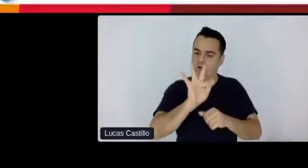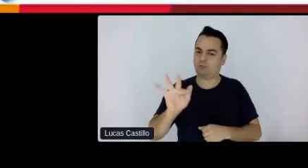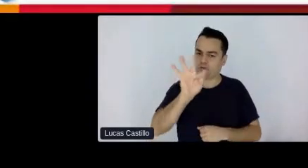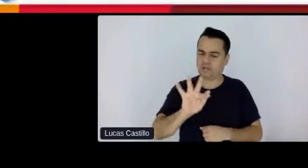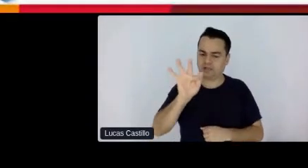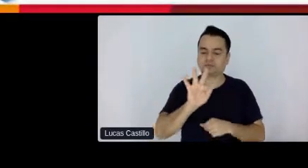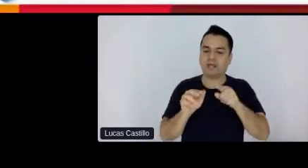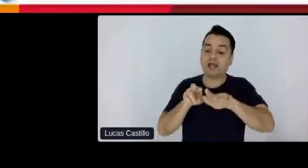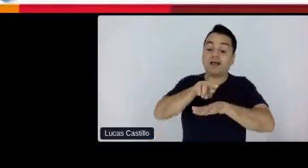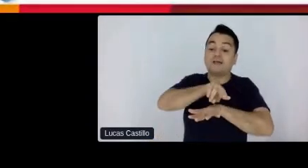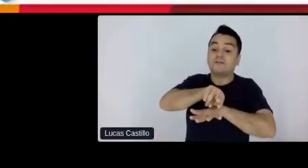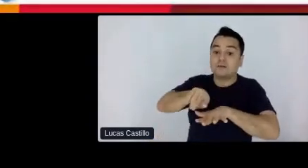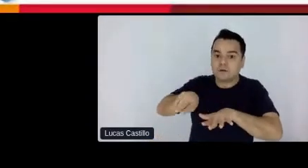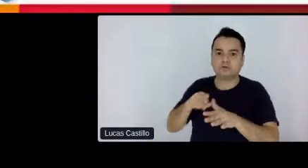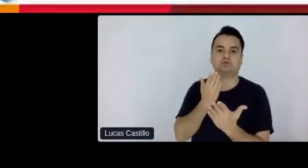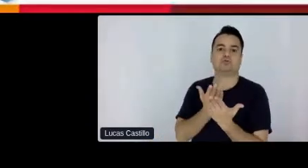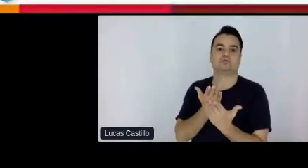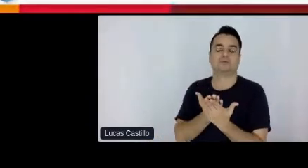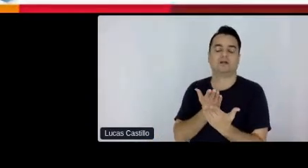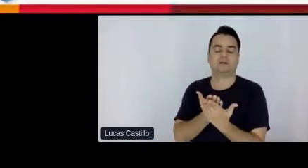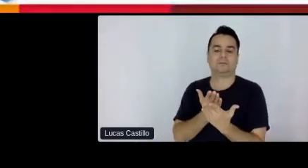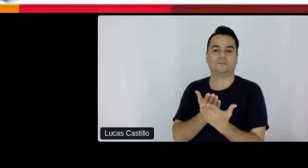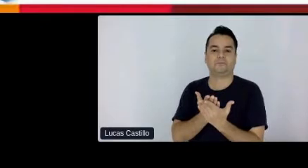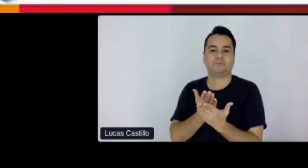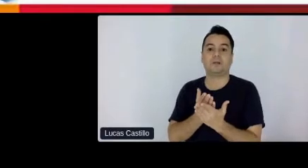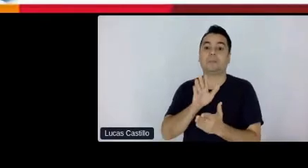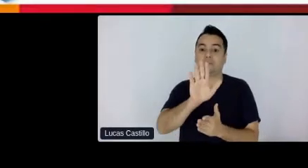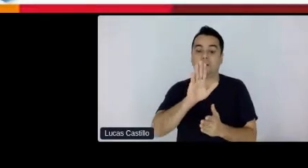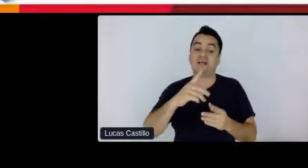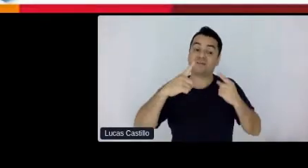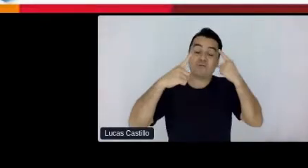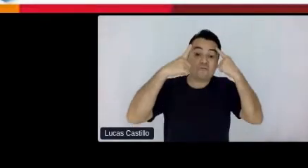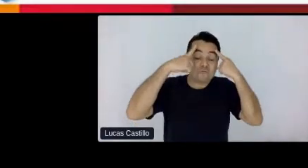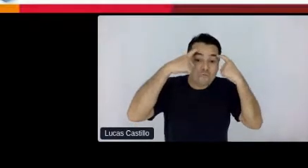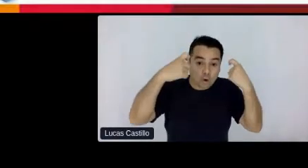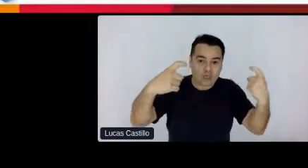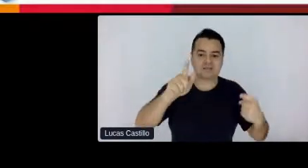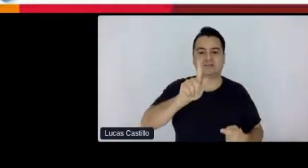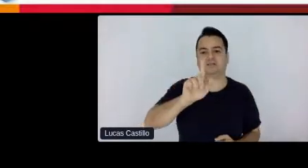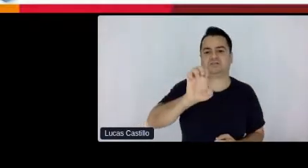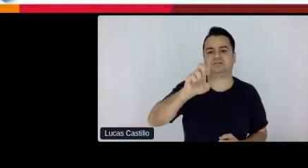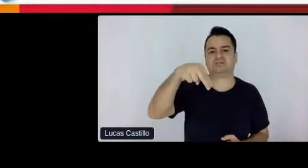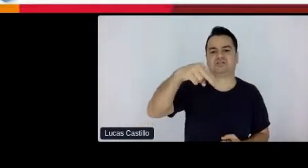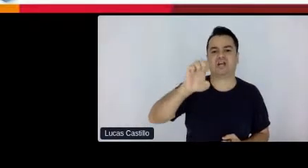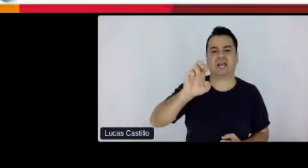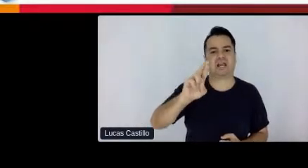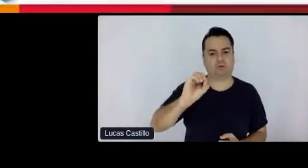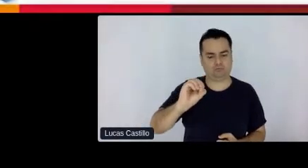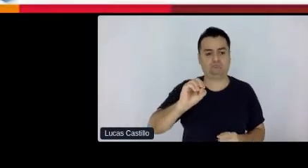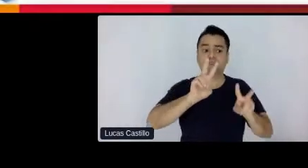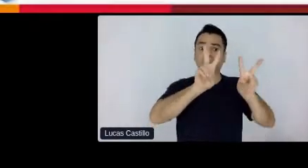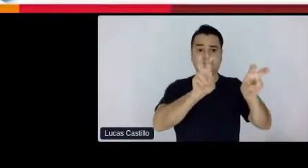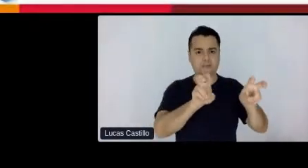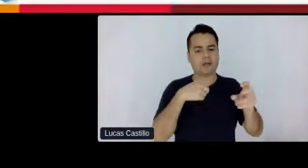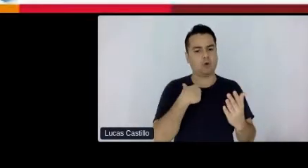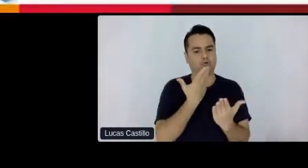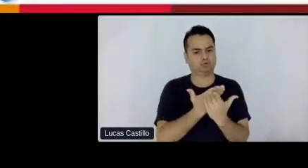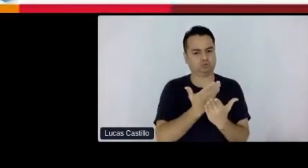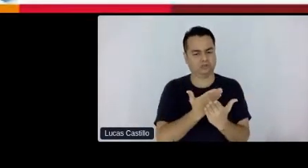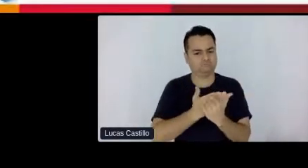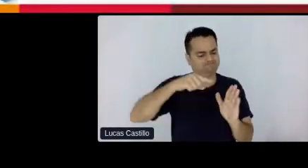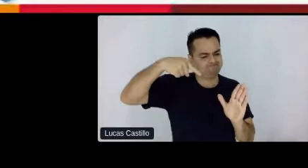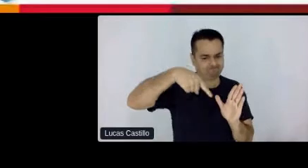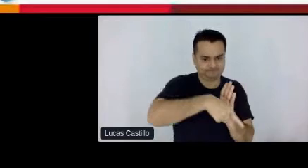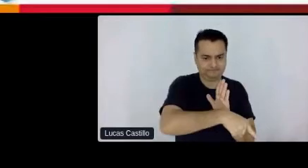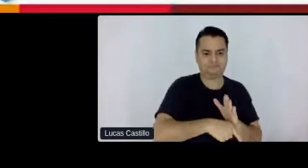né, e com especialidade em violência de gênero. Eu trago aqui a imagem de alguns